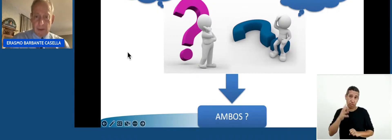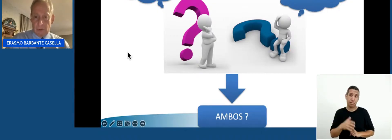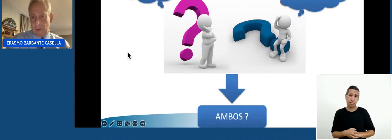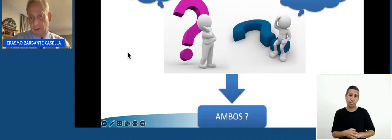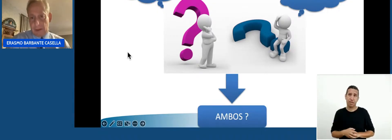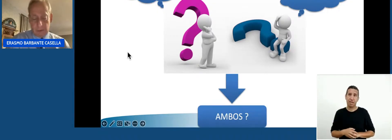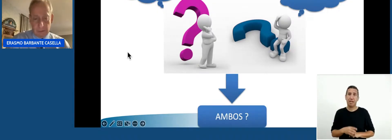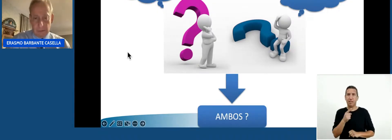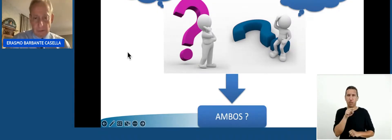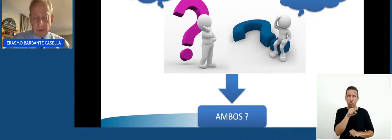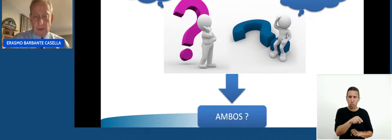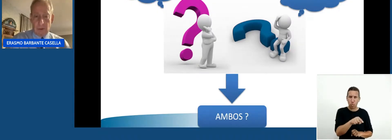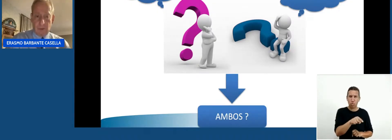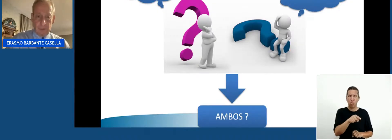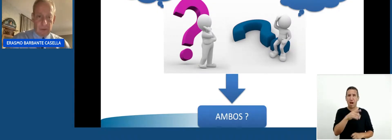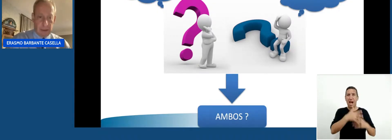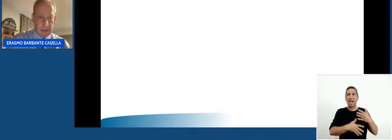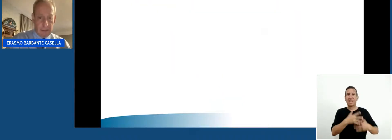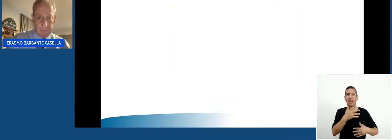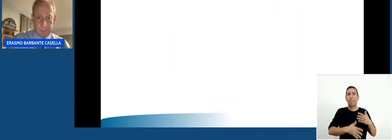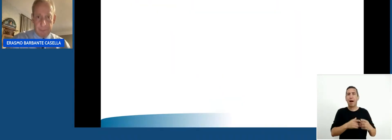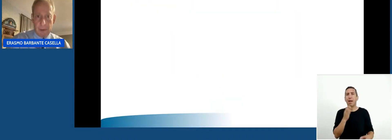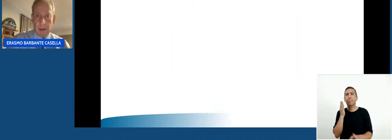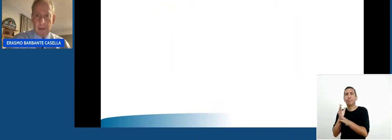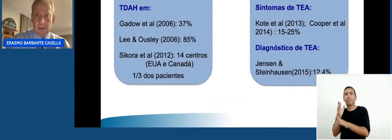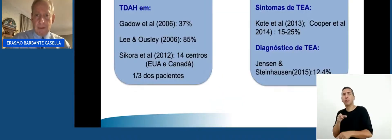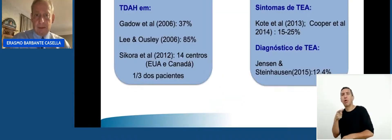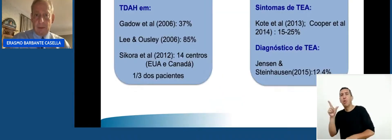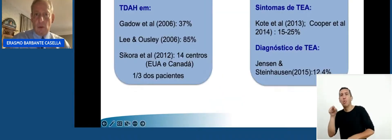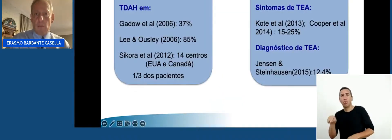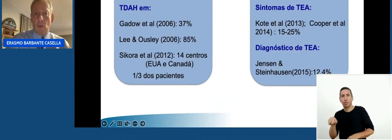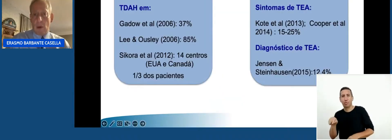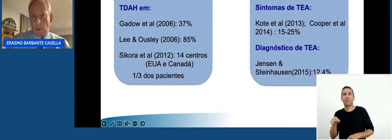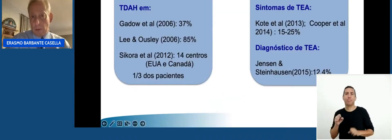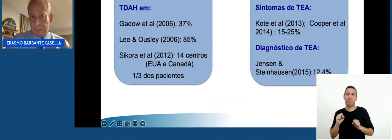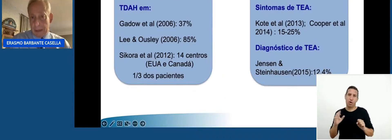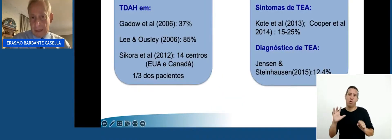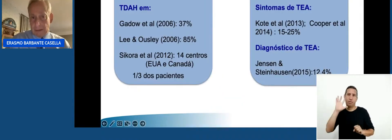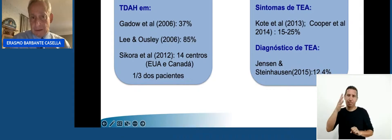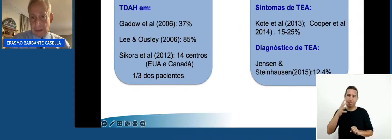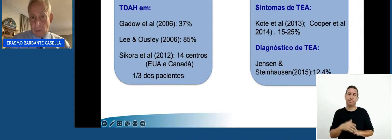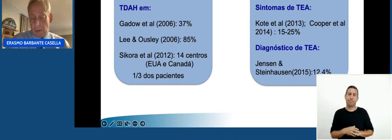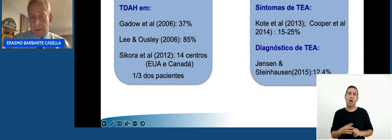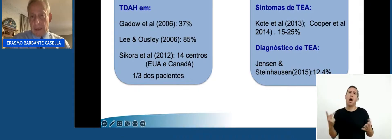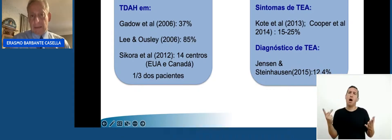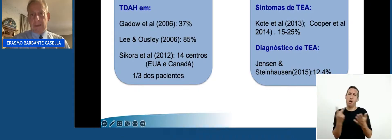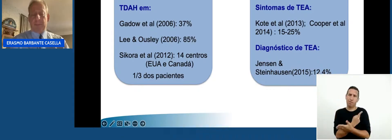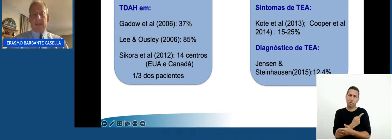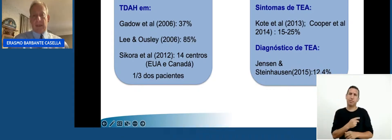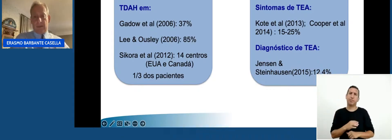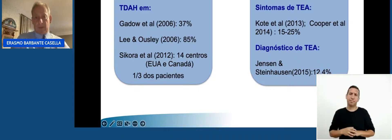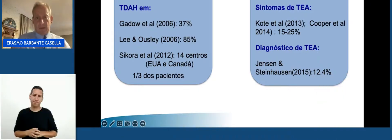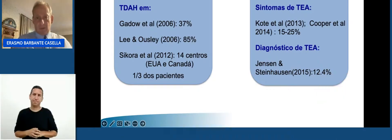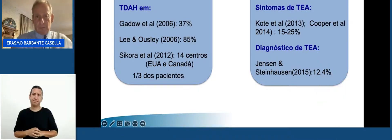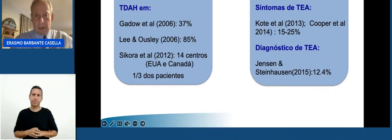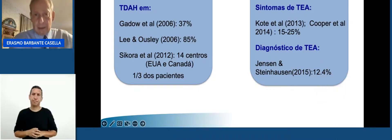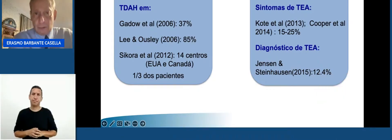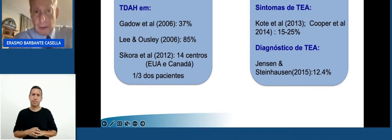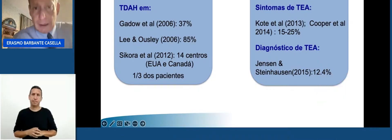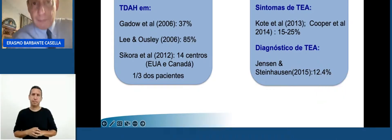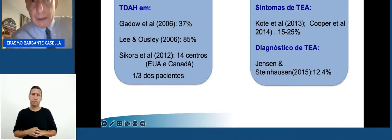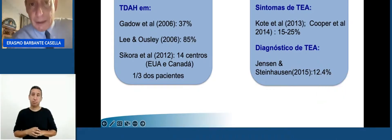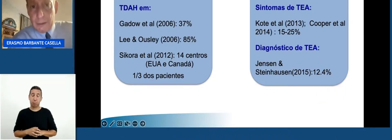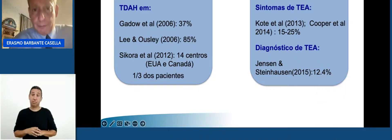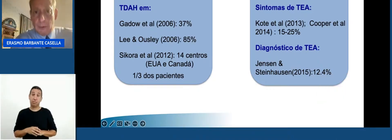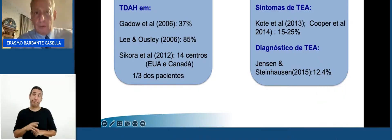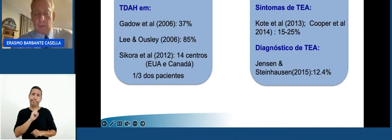pouco o diagnóstico de um deles. Então, é comum a comorbidade, tá? A comorbidade, para quem não está acostumado,